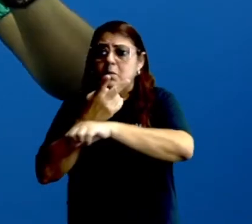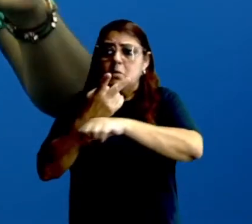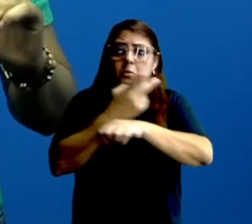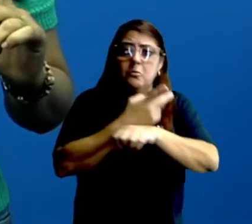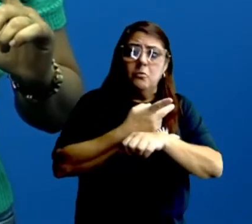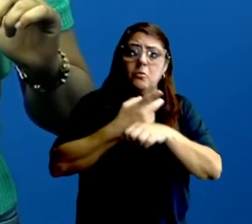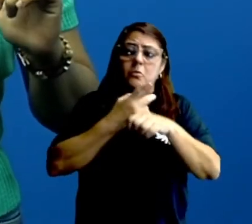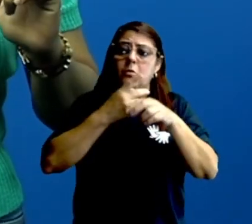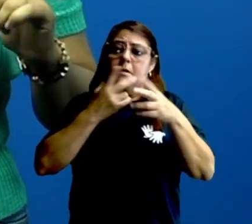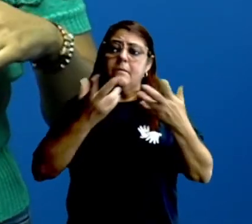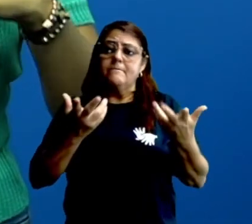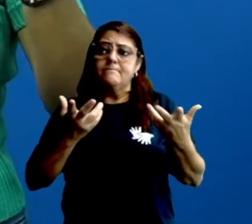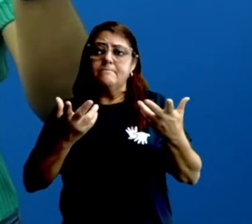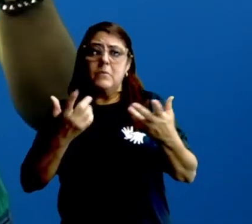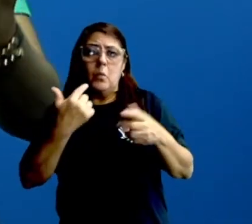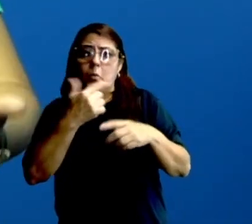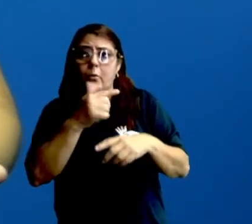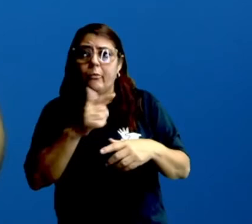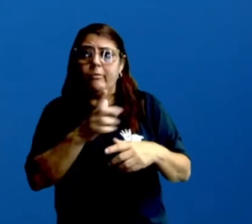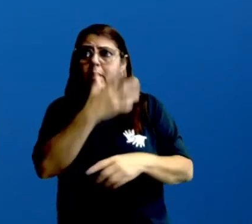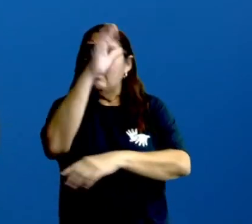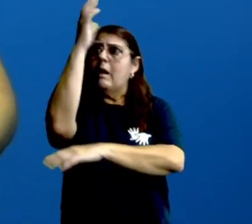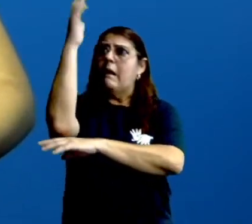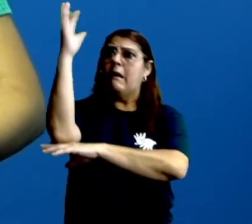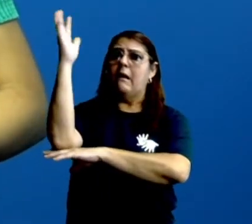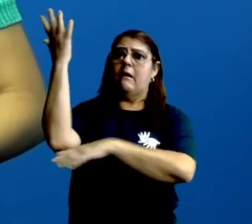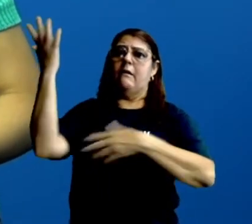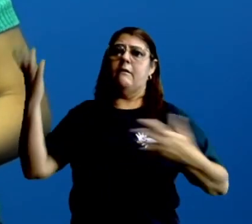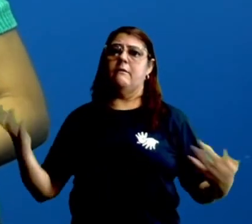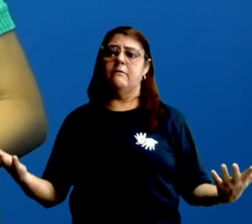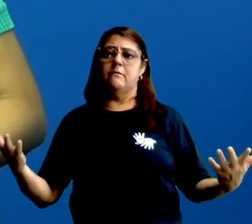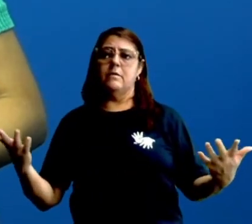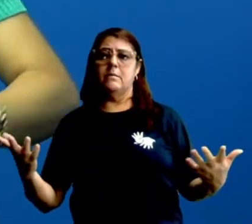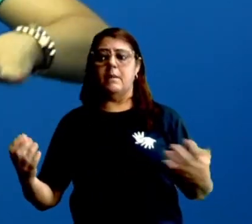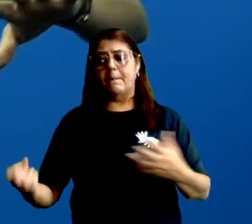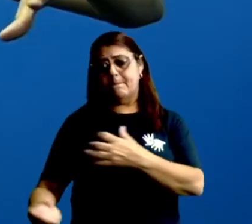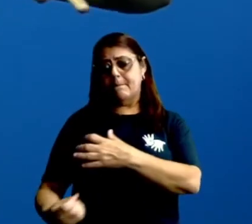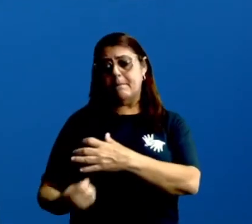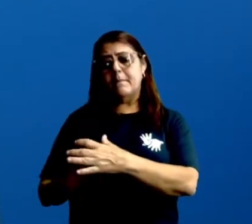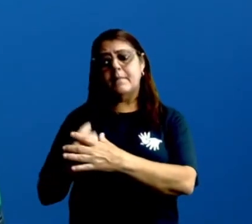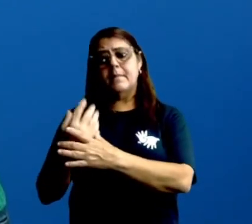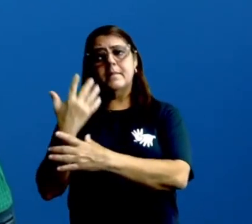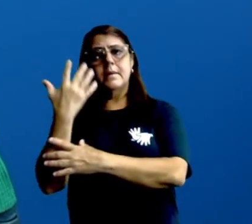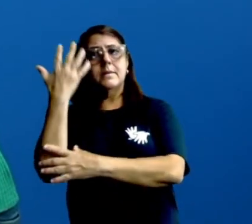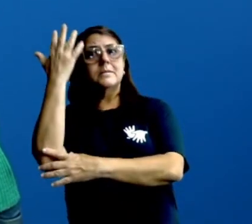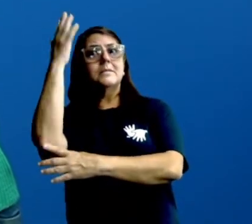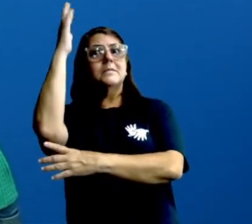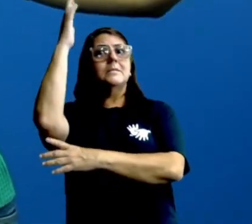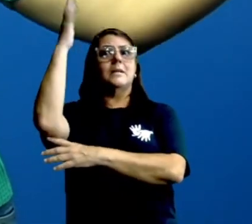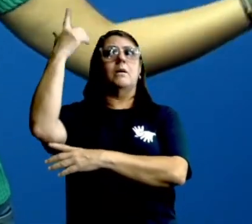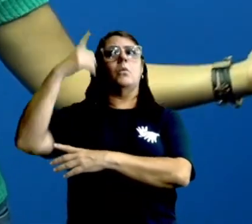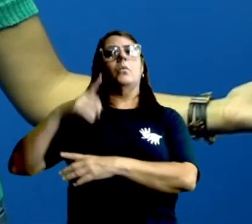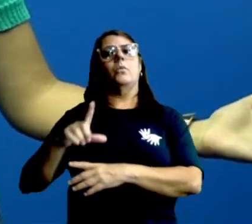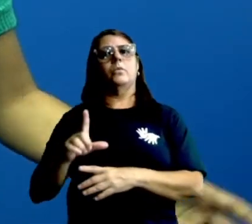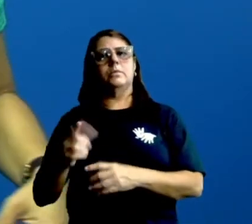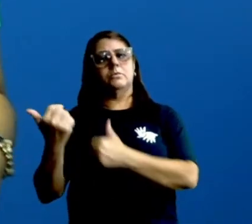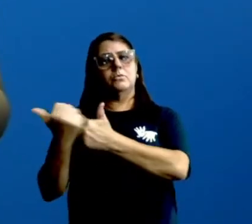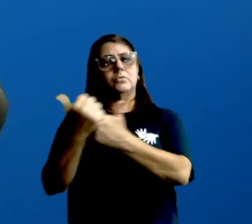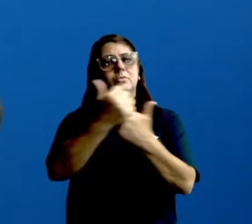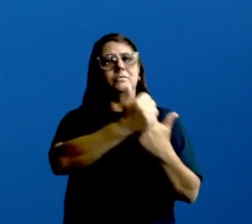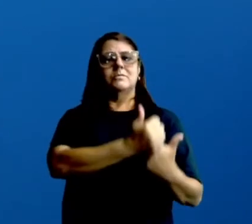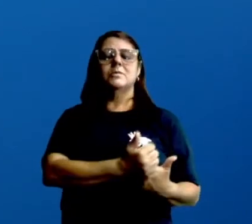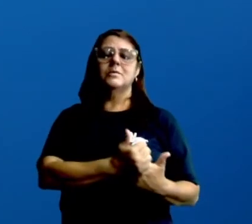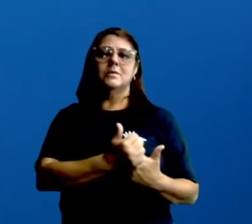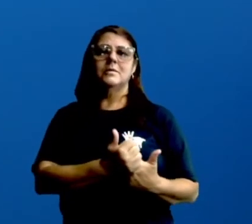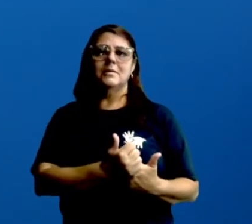reflorestamento que o reflorestamento é quando você tinha uma árvore Mas você planta outra para que essa outra sexta no lugar